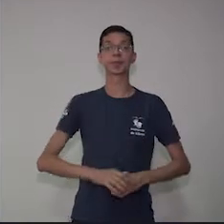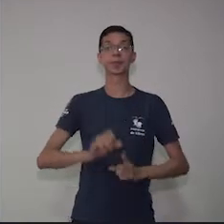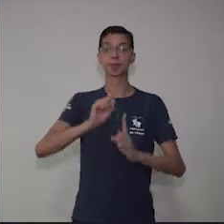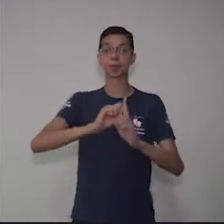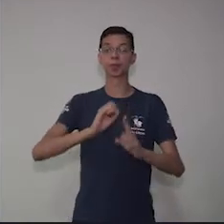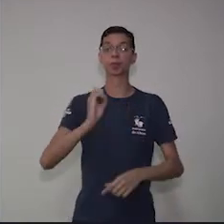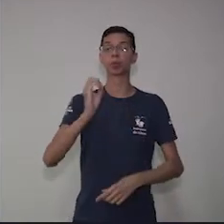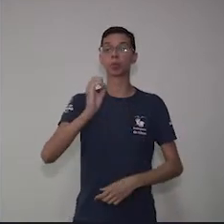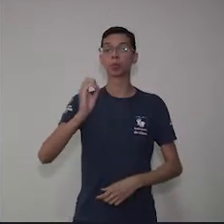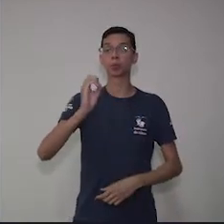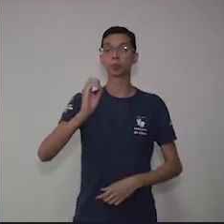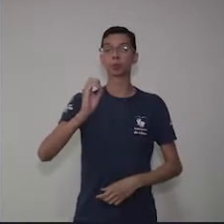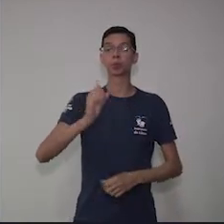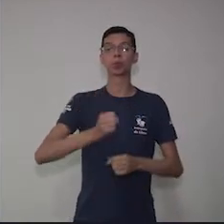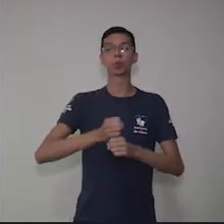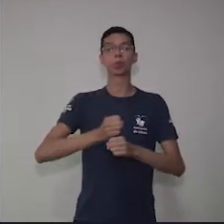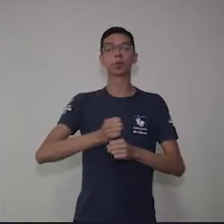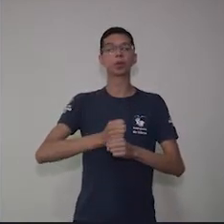de